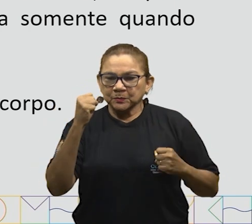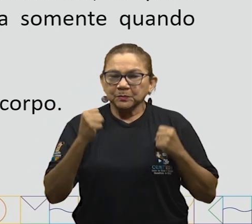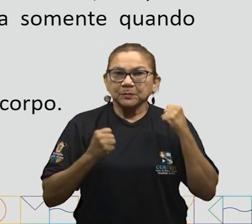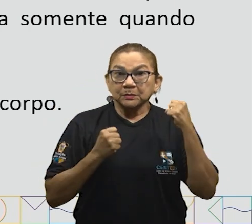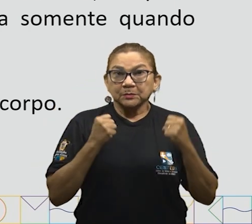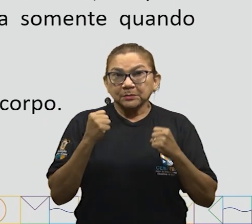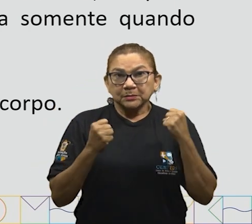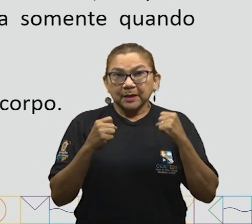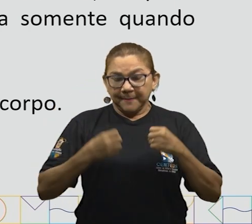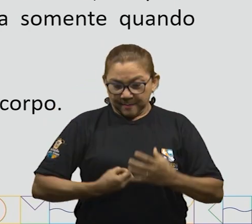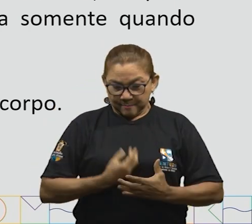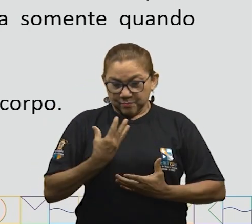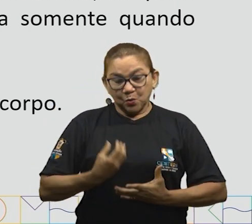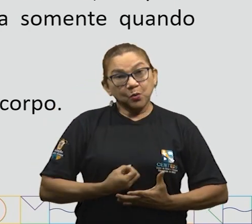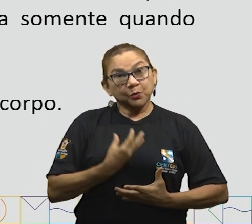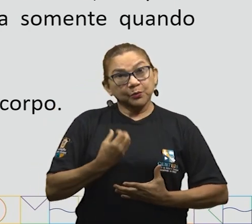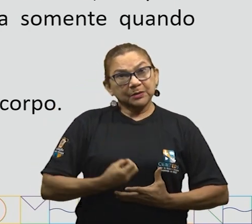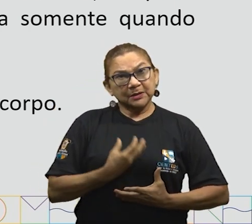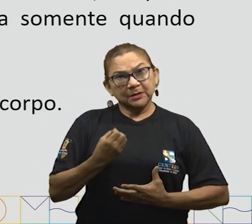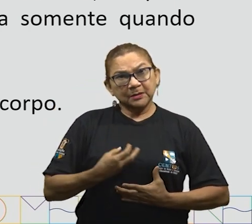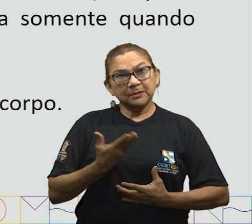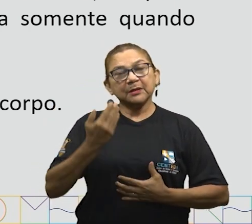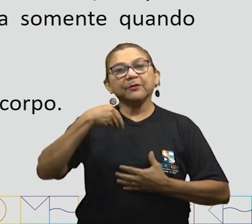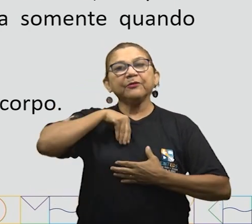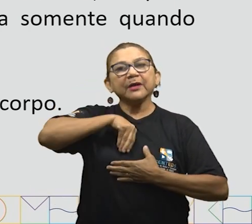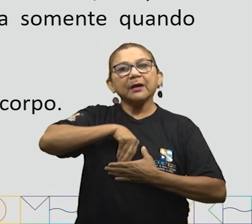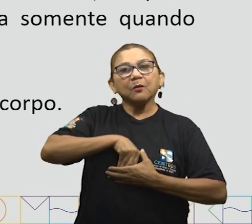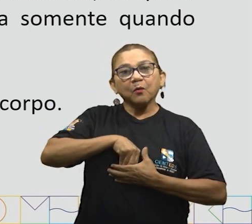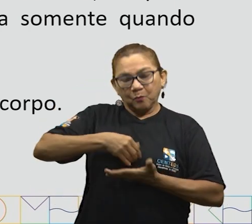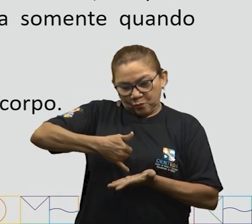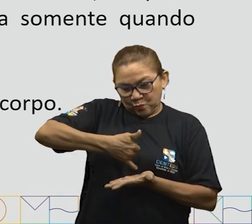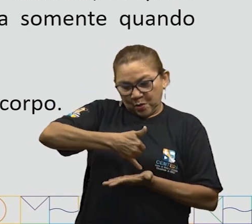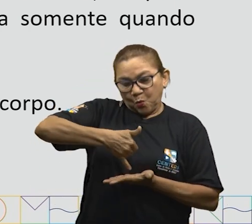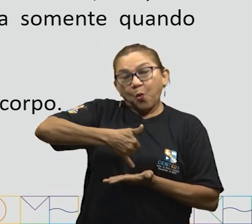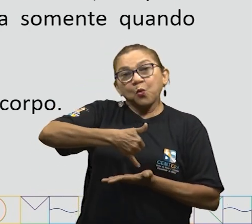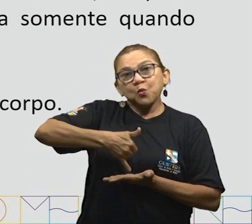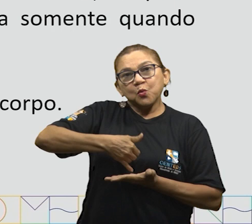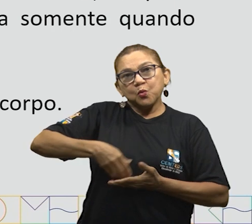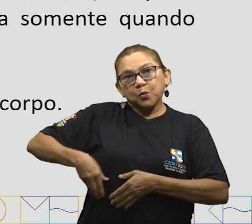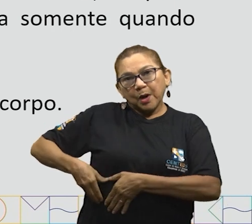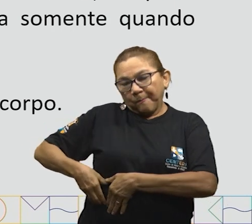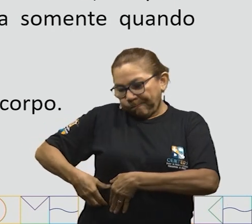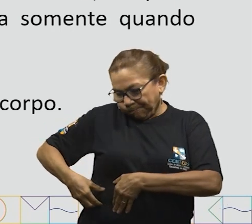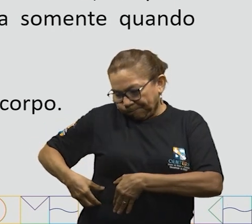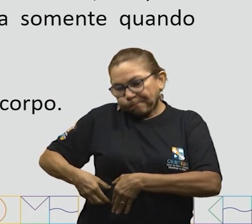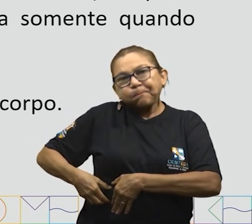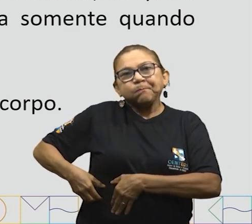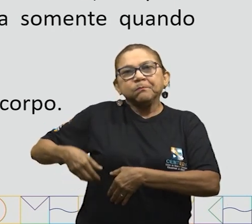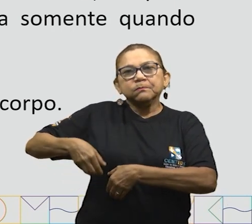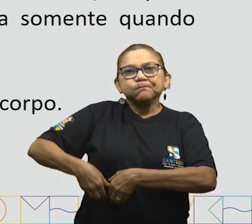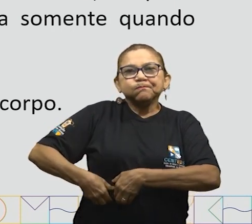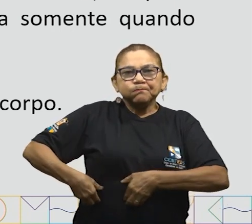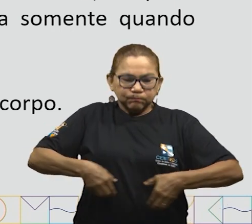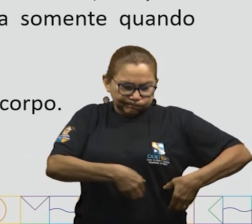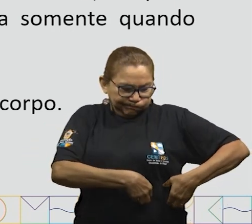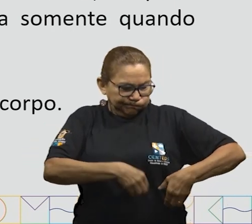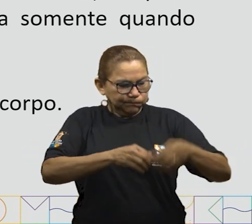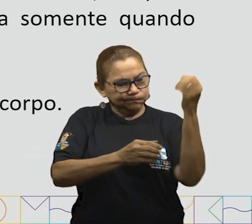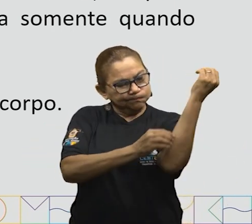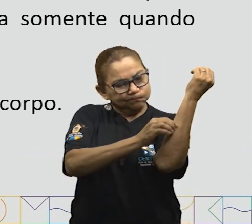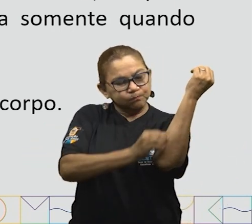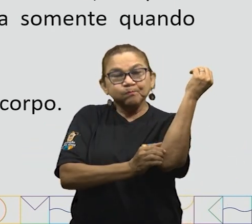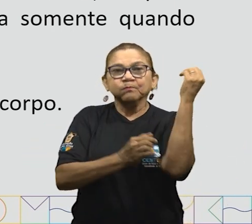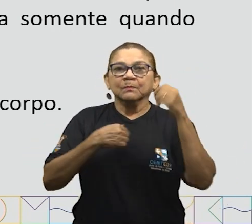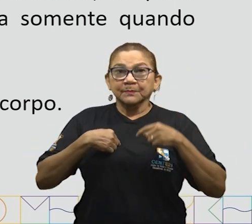Só que a energia produzida por eles é armazenada na gordura e utilizada somente quando necessária.